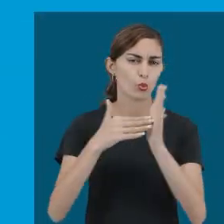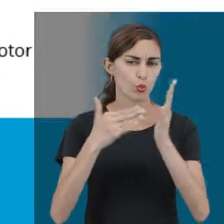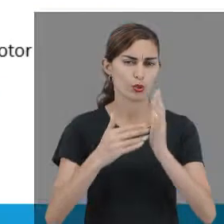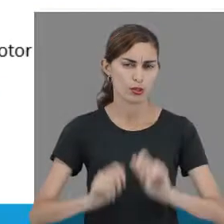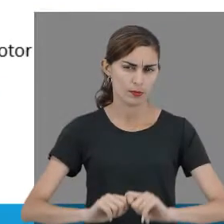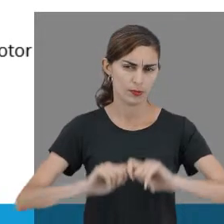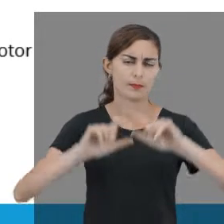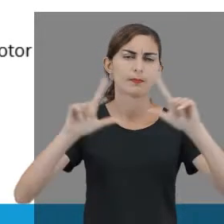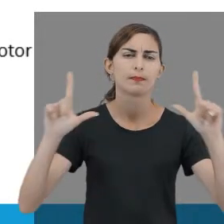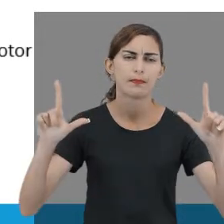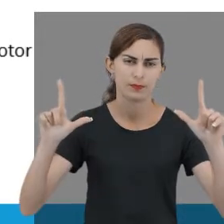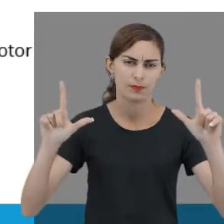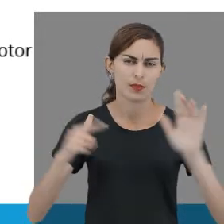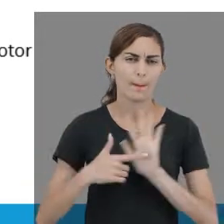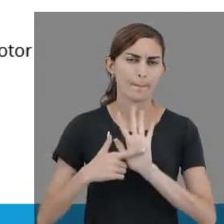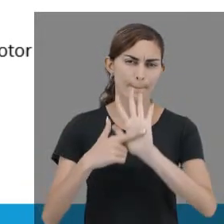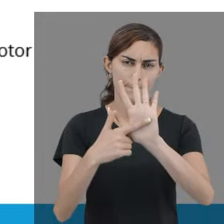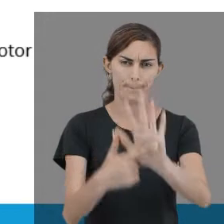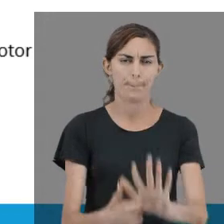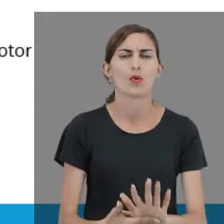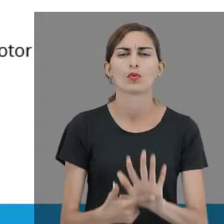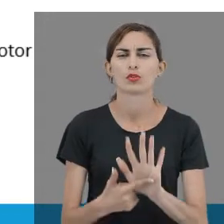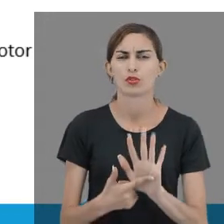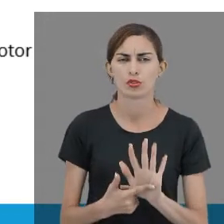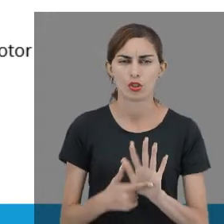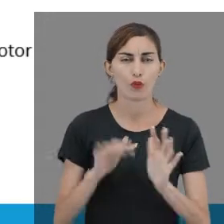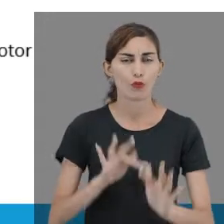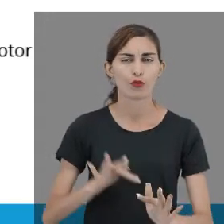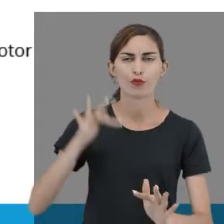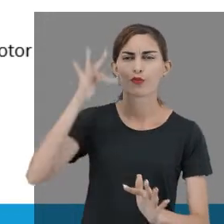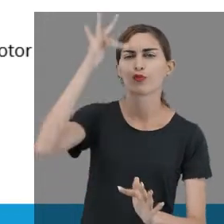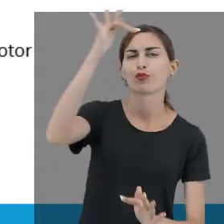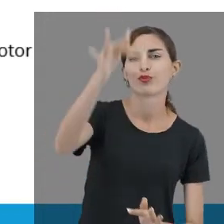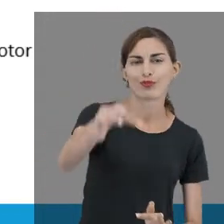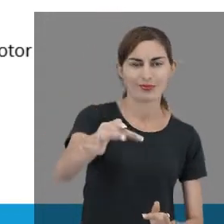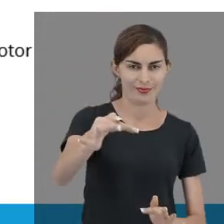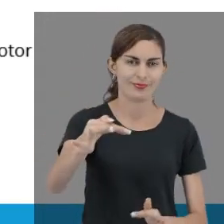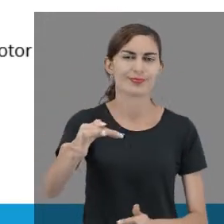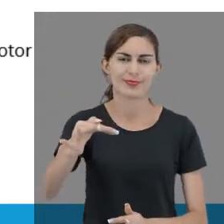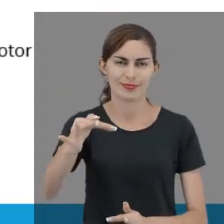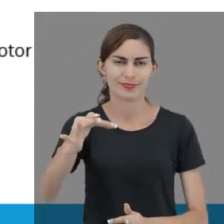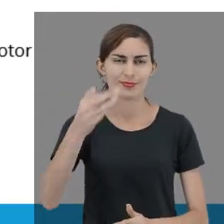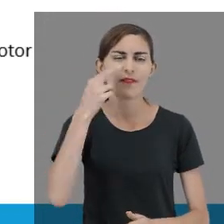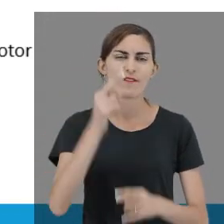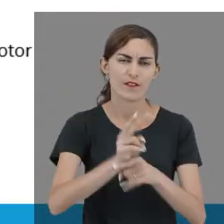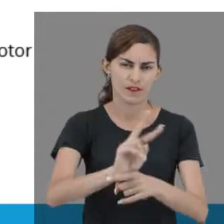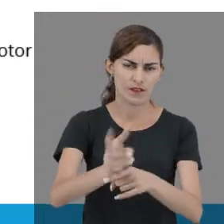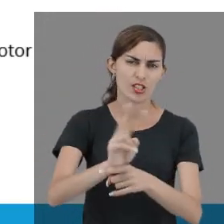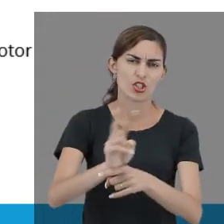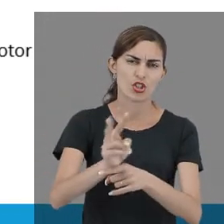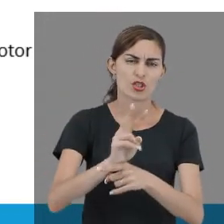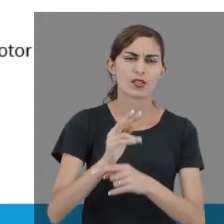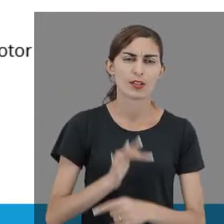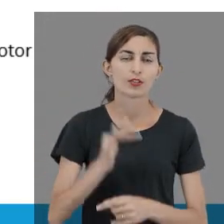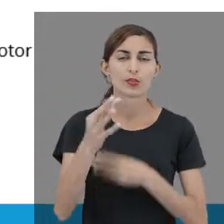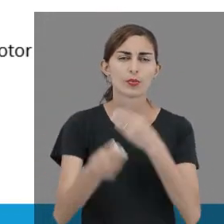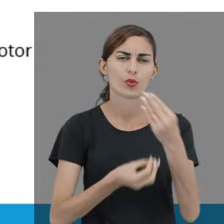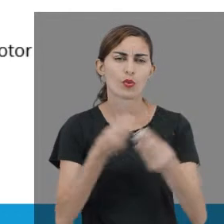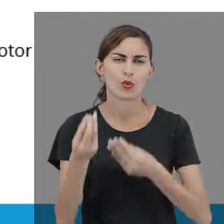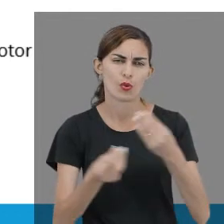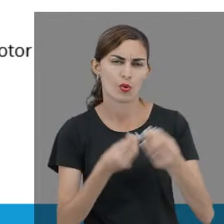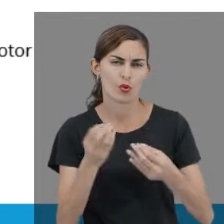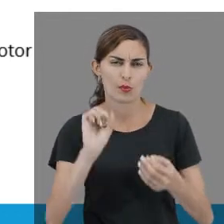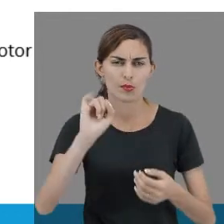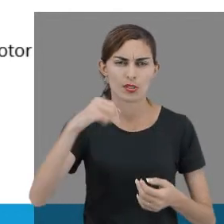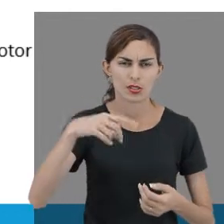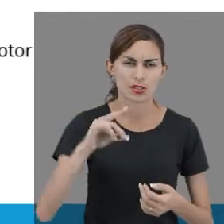E agora? Então, esse é o nosso último slide. A gente aborda, assim, o futuro, né? As direções que a vigilância